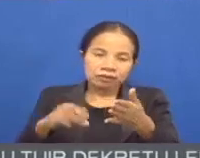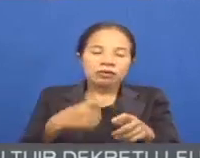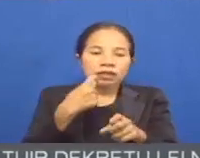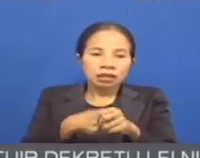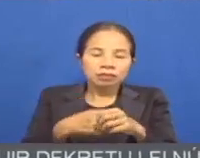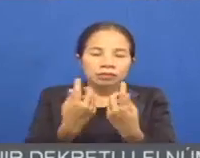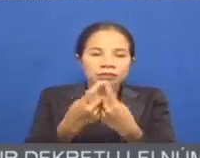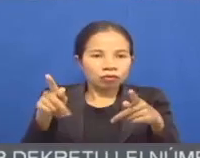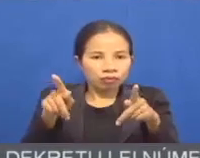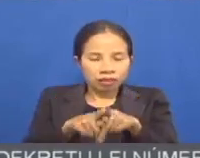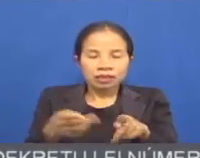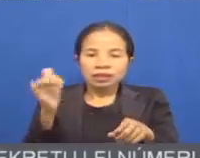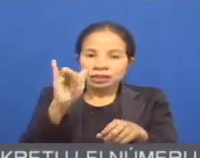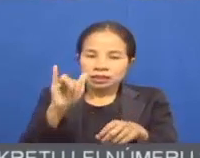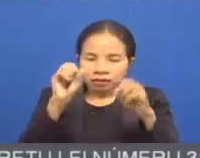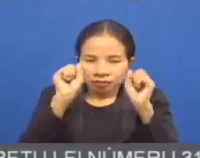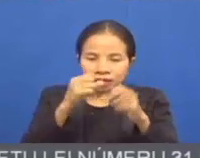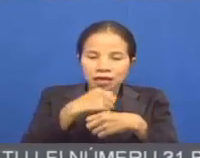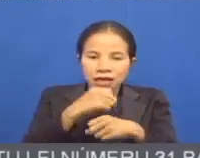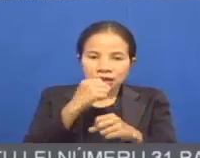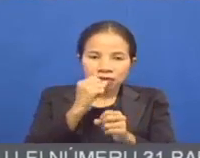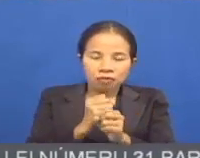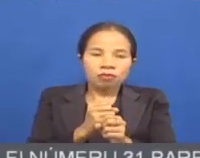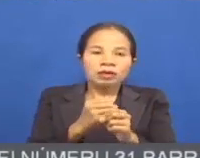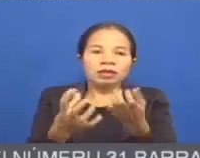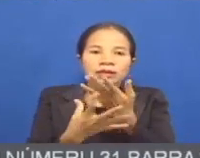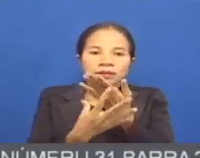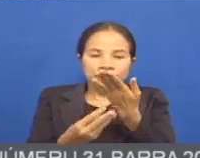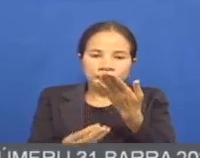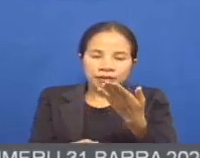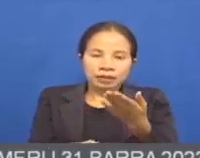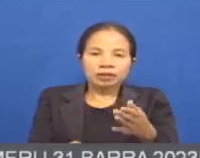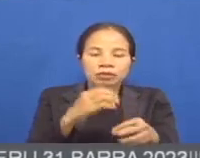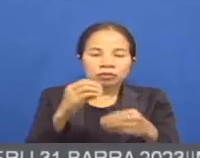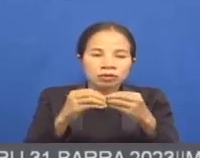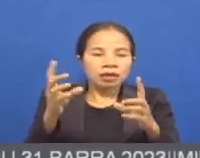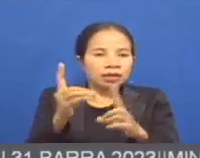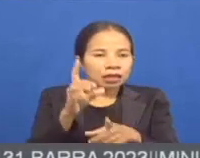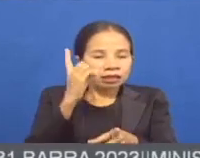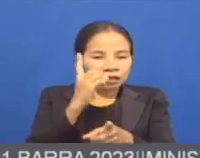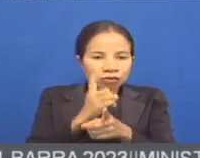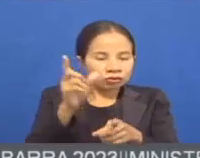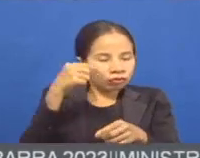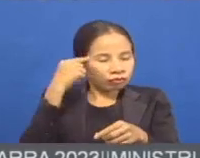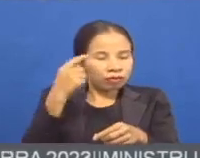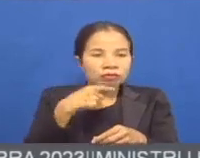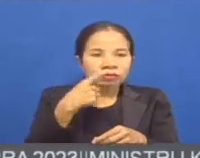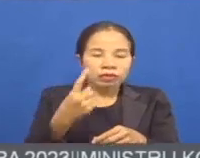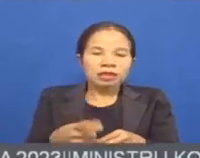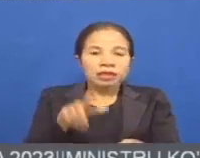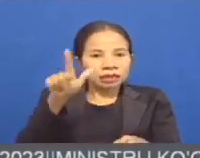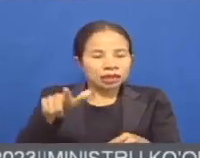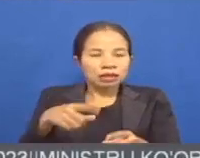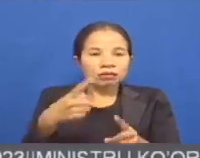ba companhia produtor sira bele halo ona produção. Com a data fixa, governante ne confirma tardiliu